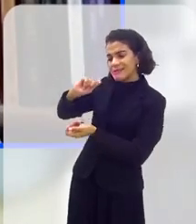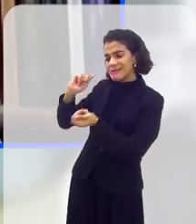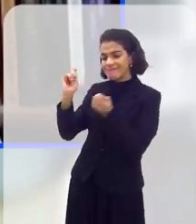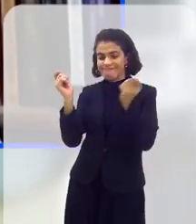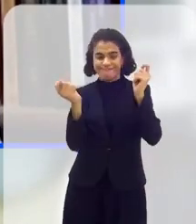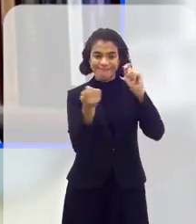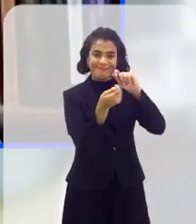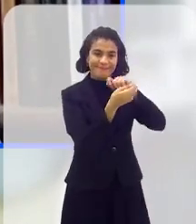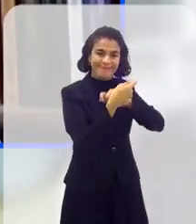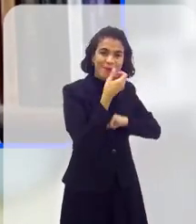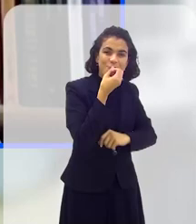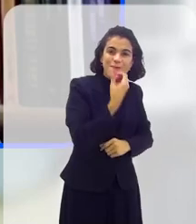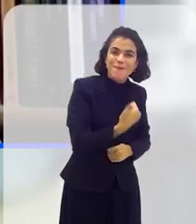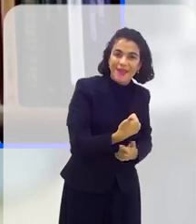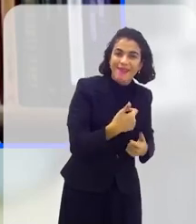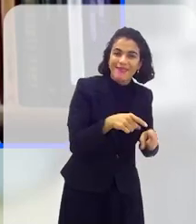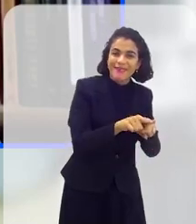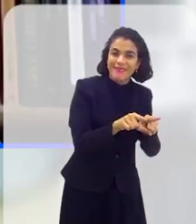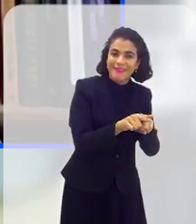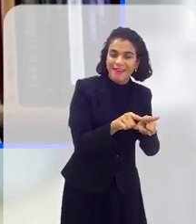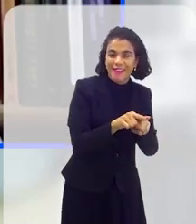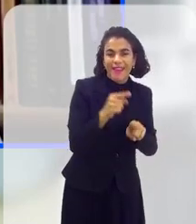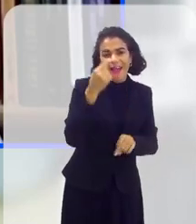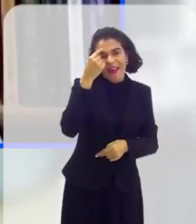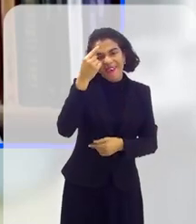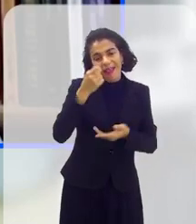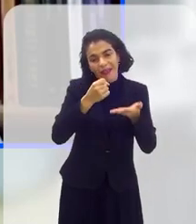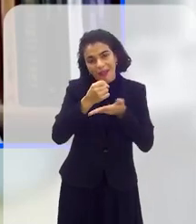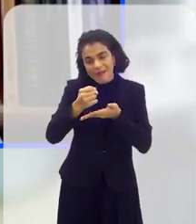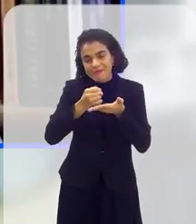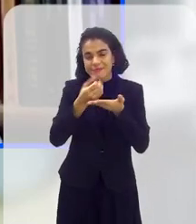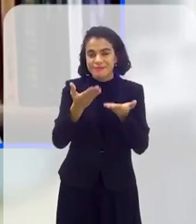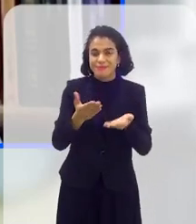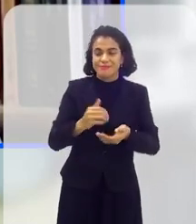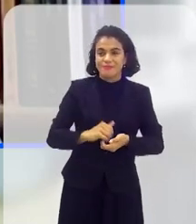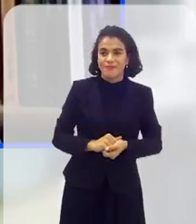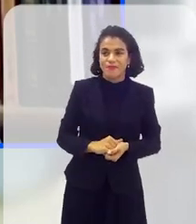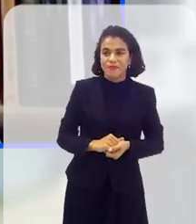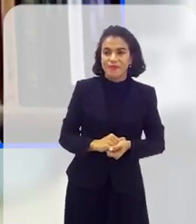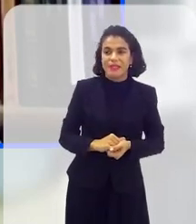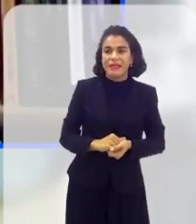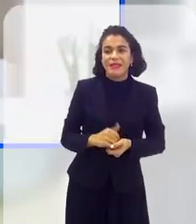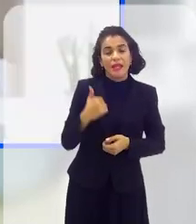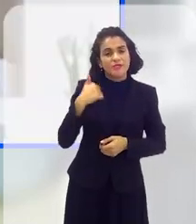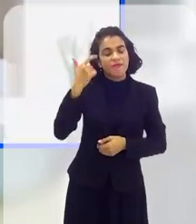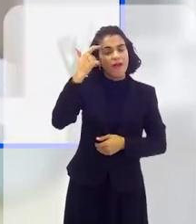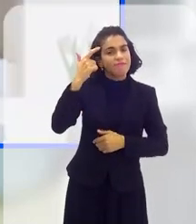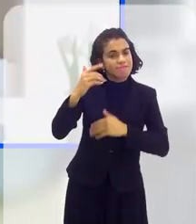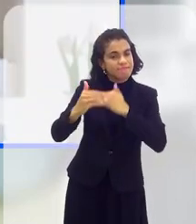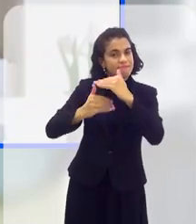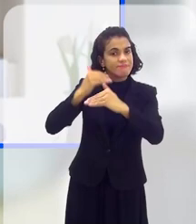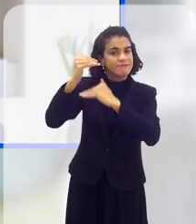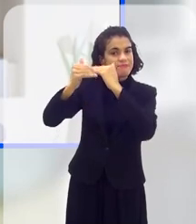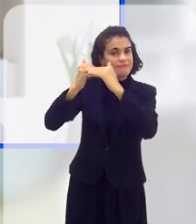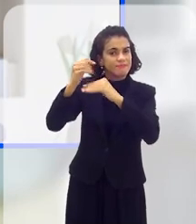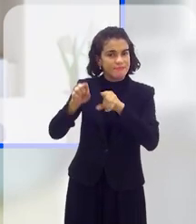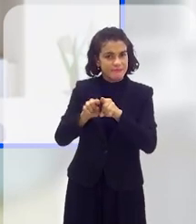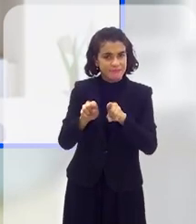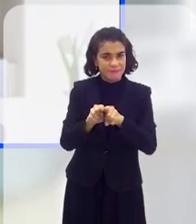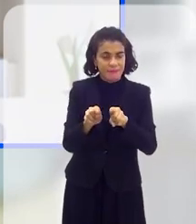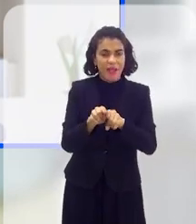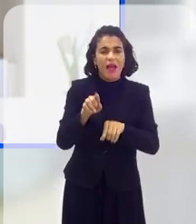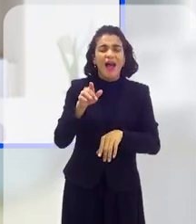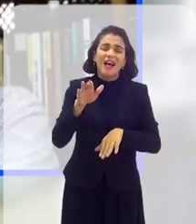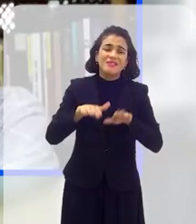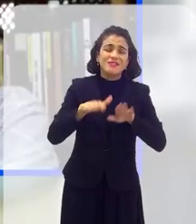mal não é mal e pode ser transformado para o bem também. A ideia basicamente é essa. E a gente vai evoluindo também,